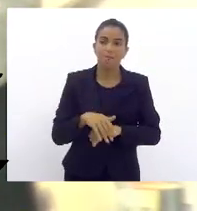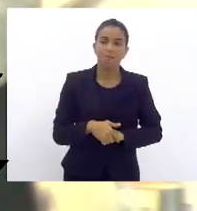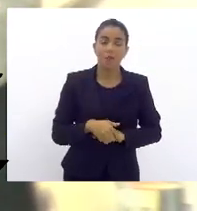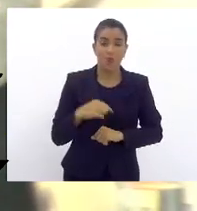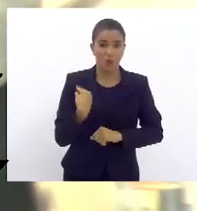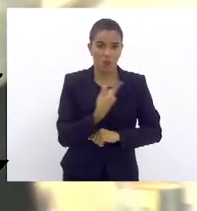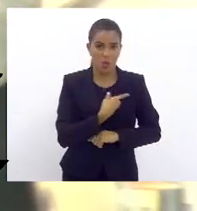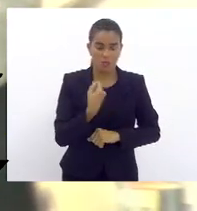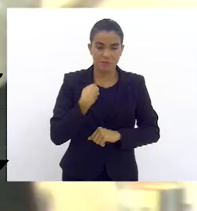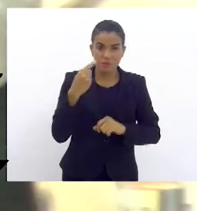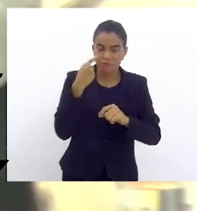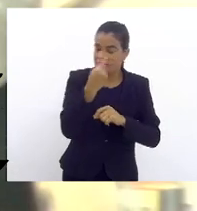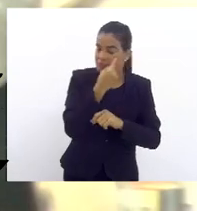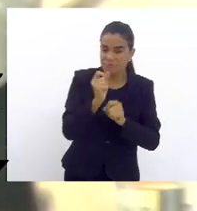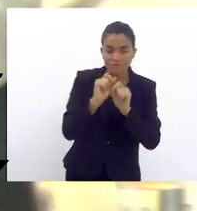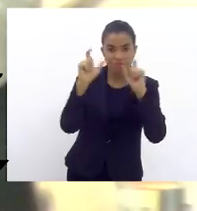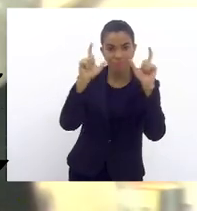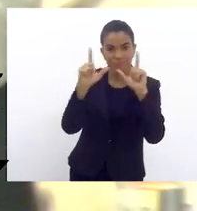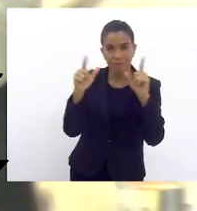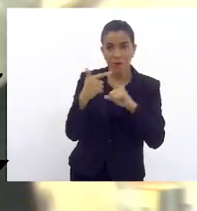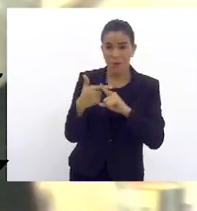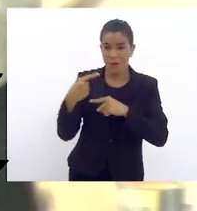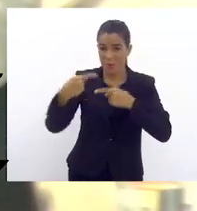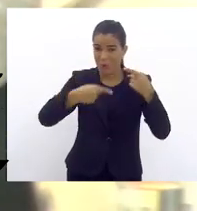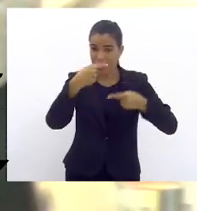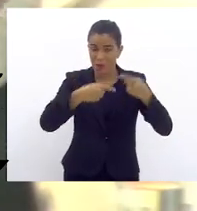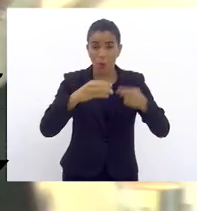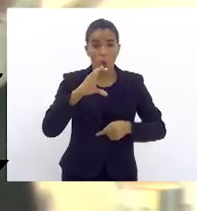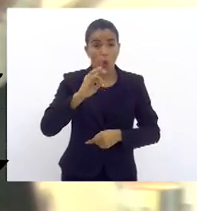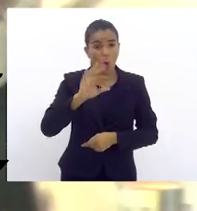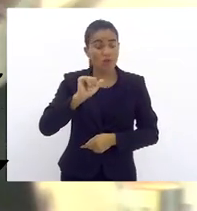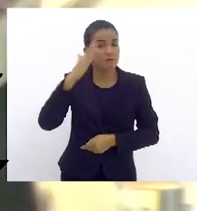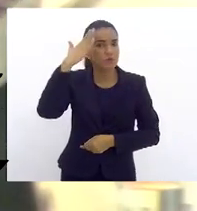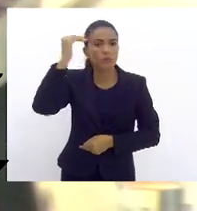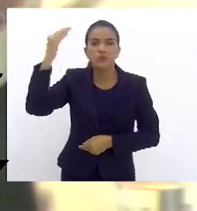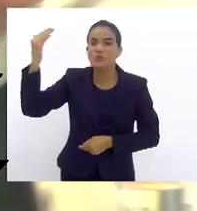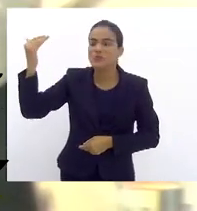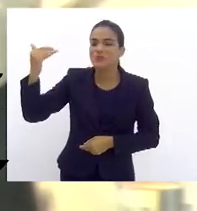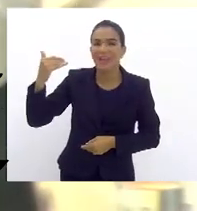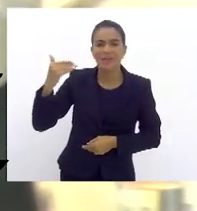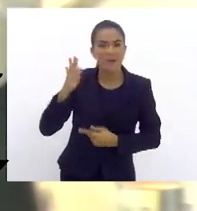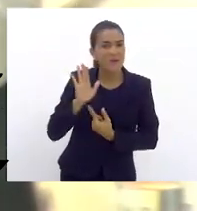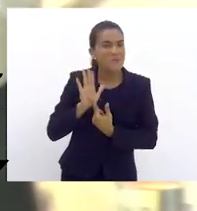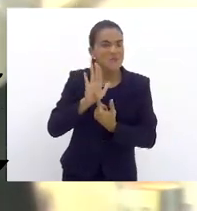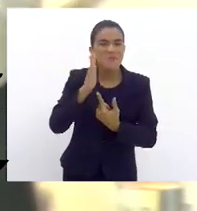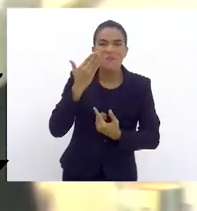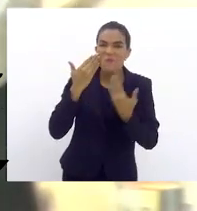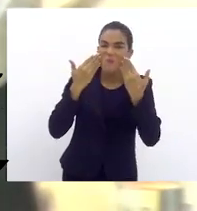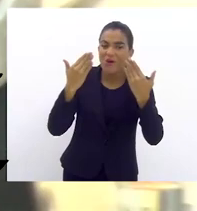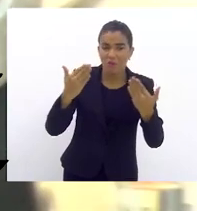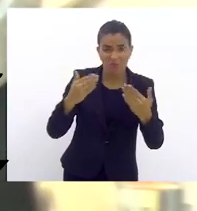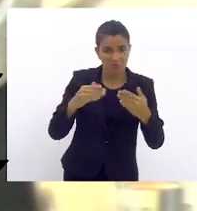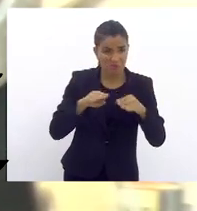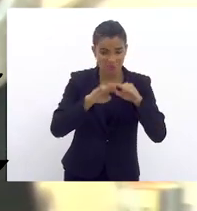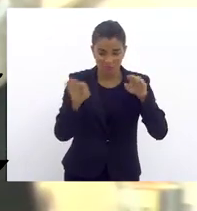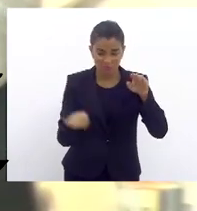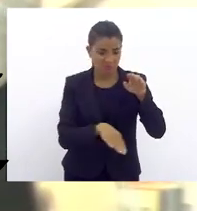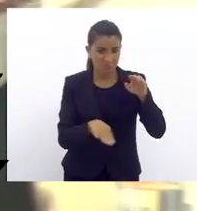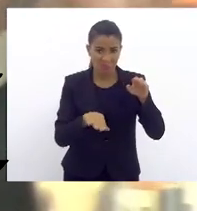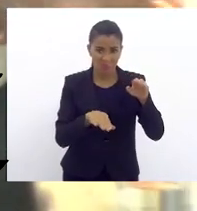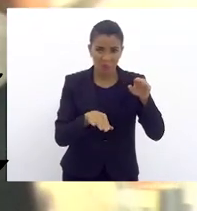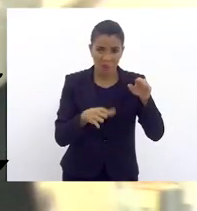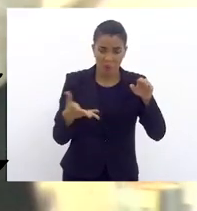com os olhos bem abertos até porque essa política de corte foi um sucesso absoluto mostrou que não baixou a qualidade acadêmica